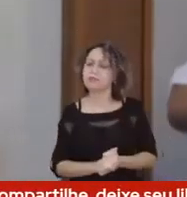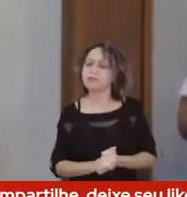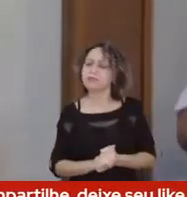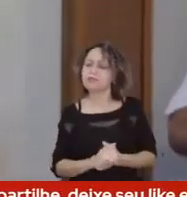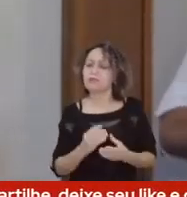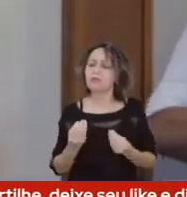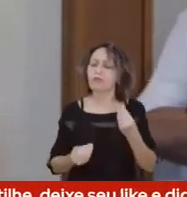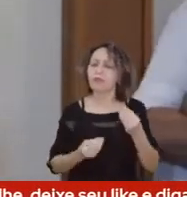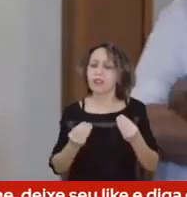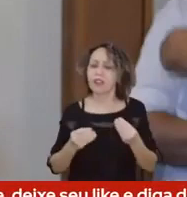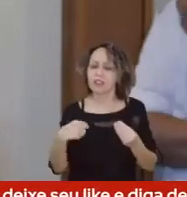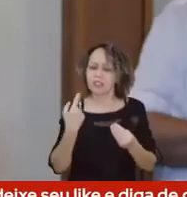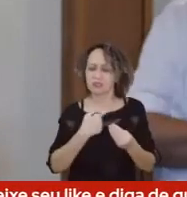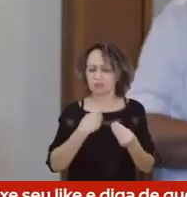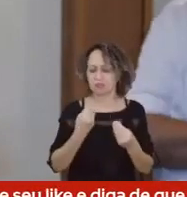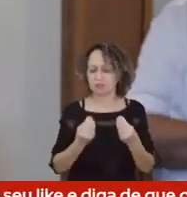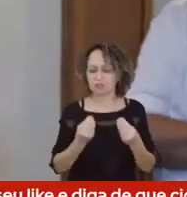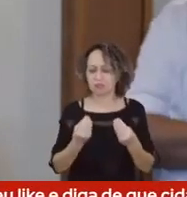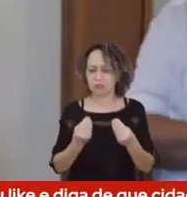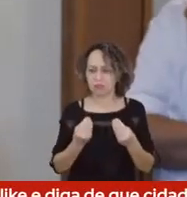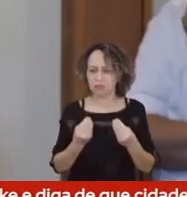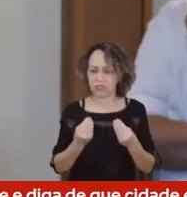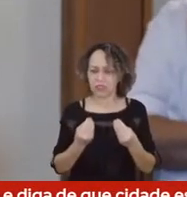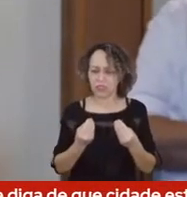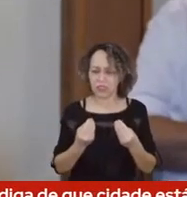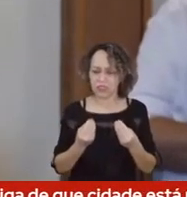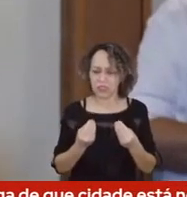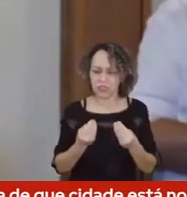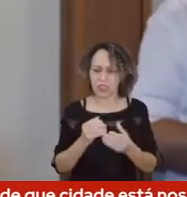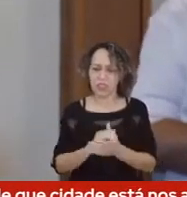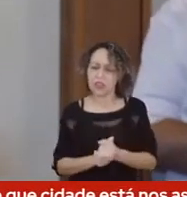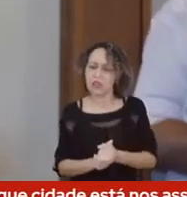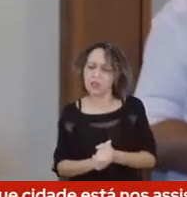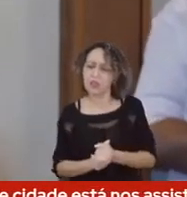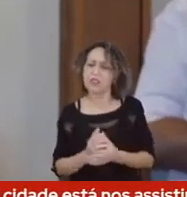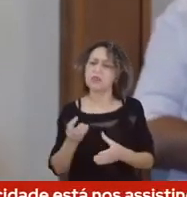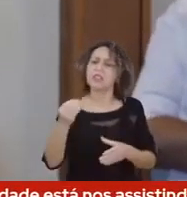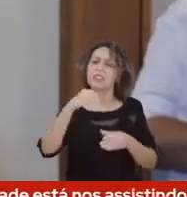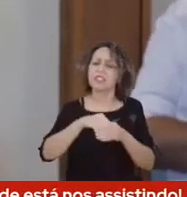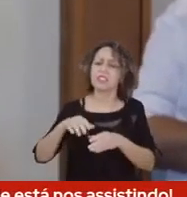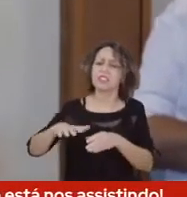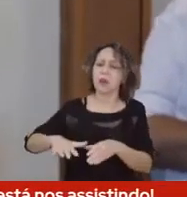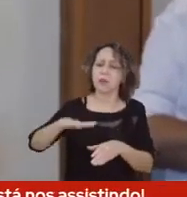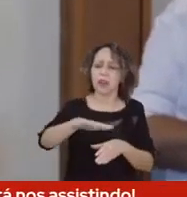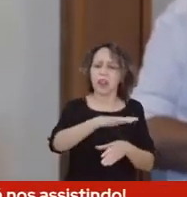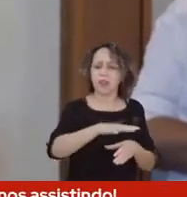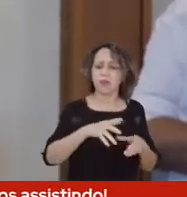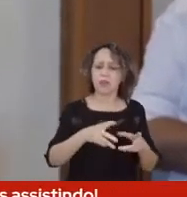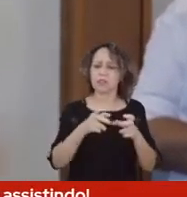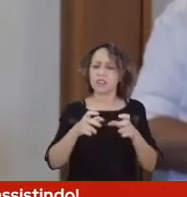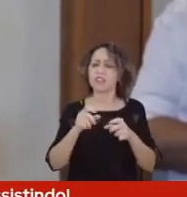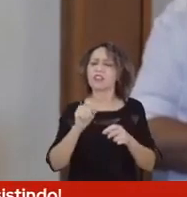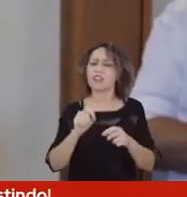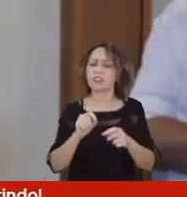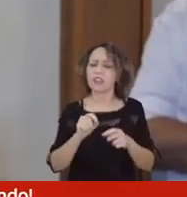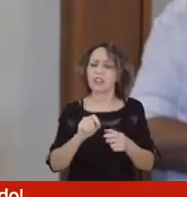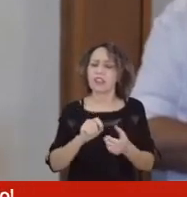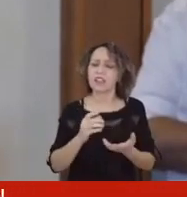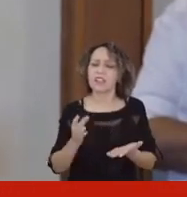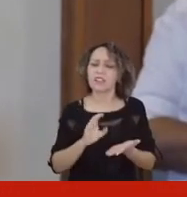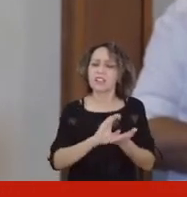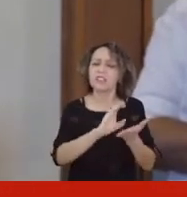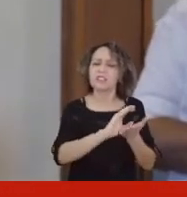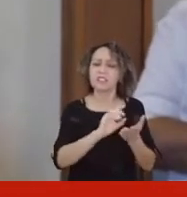posterior descomissionamento de campos e plataformas, a empresa deveria estar investindo no aumento do fator de recuperação dos nossos campos de